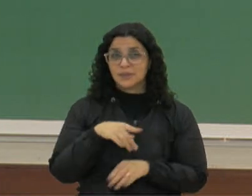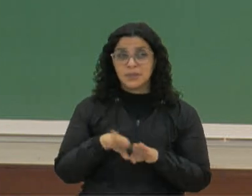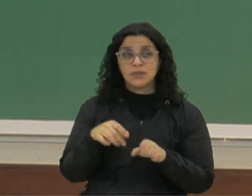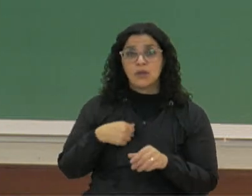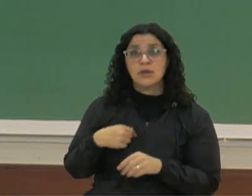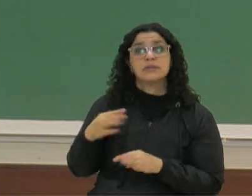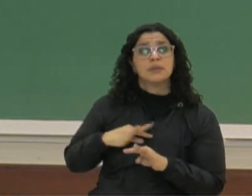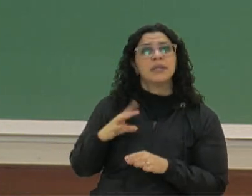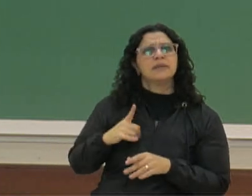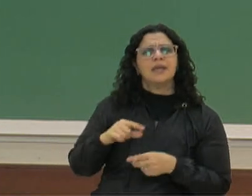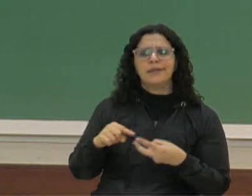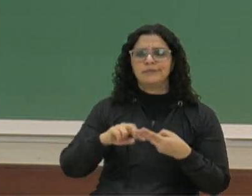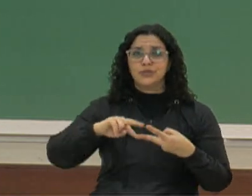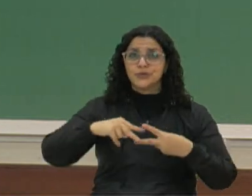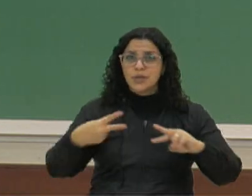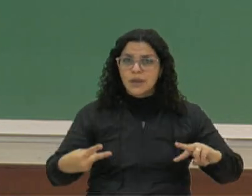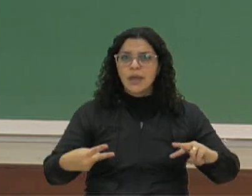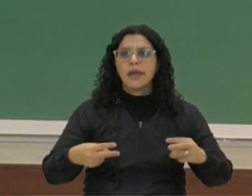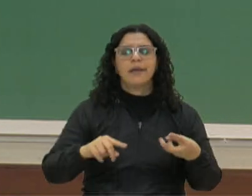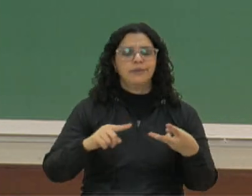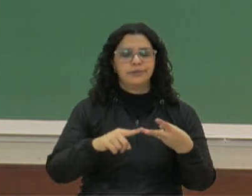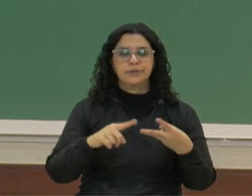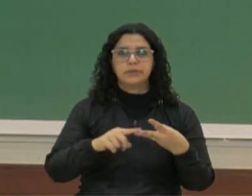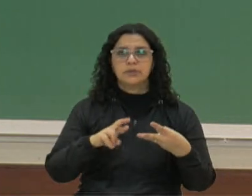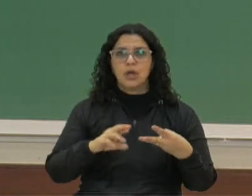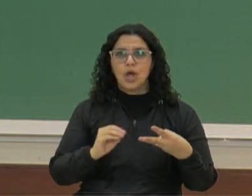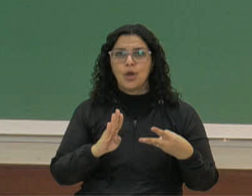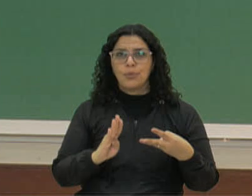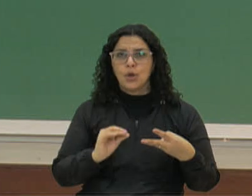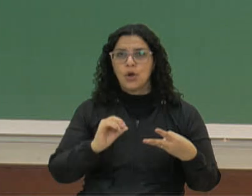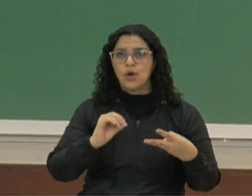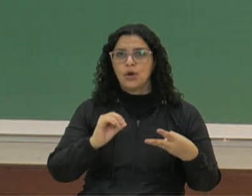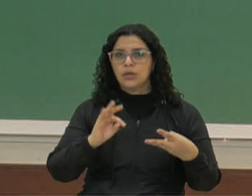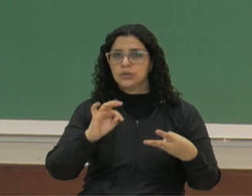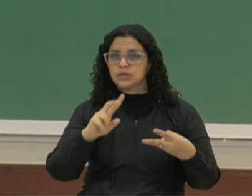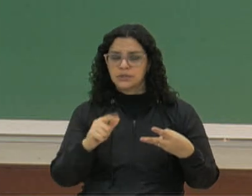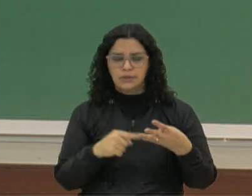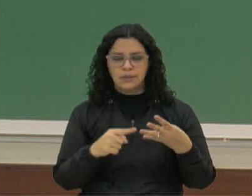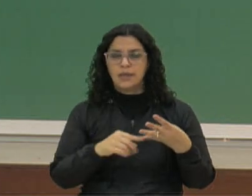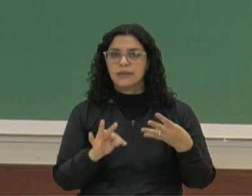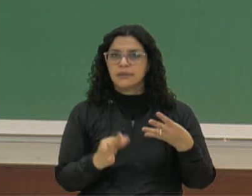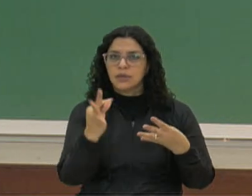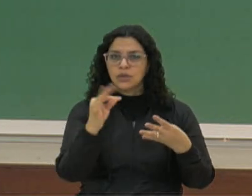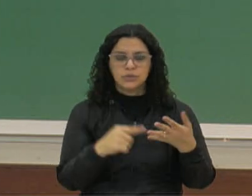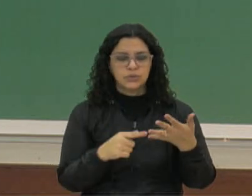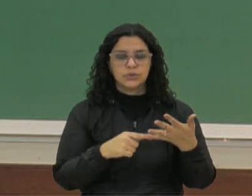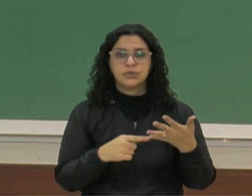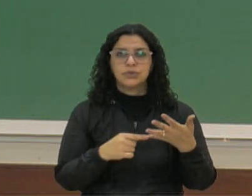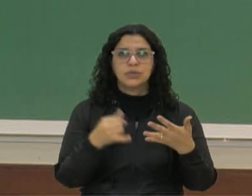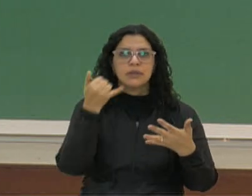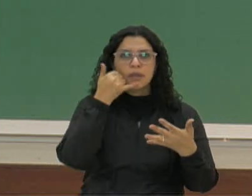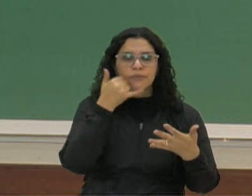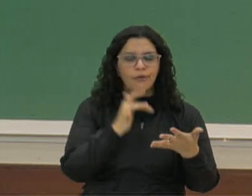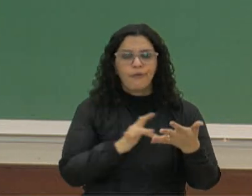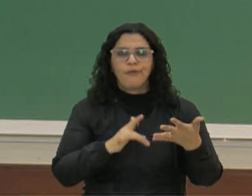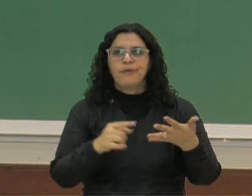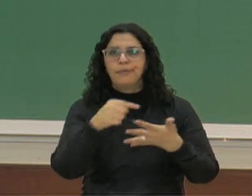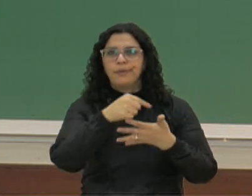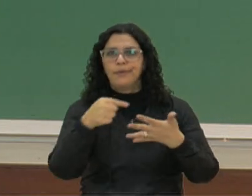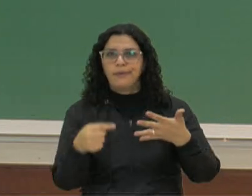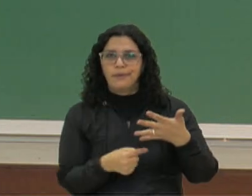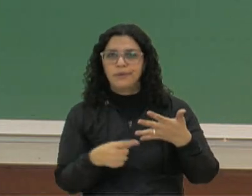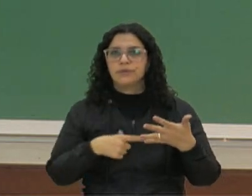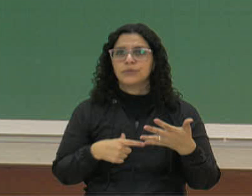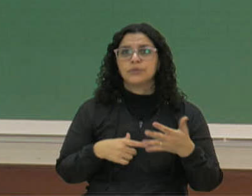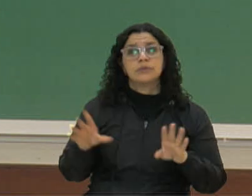na robótica, na genética, né, com a quebra do DNA, a informática, os produtos tecnológicos, as telecomunicações,